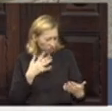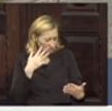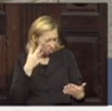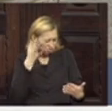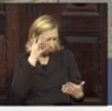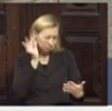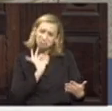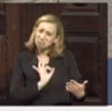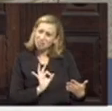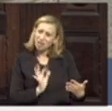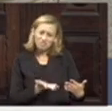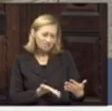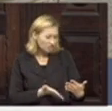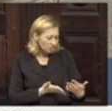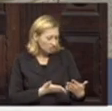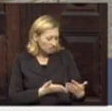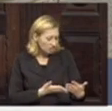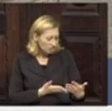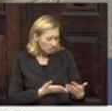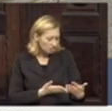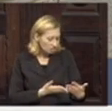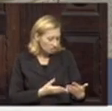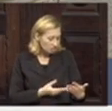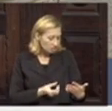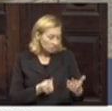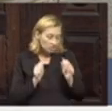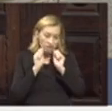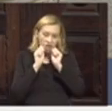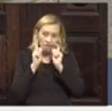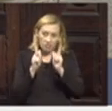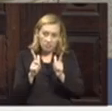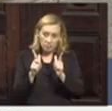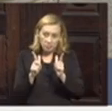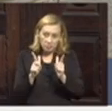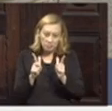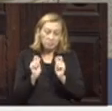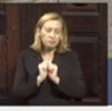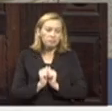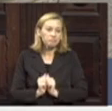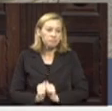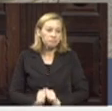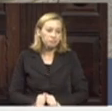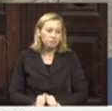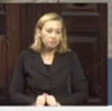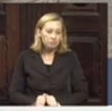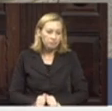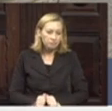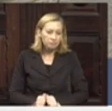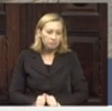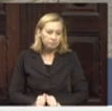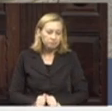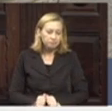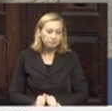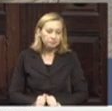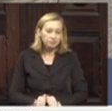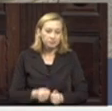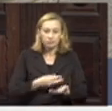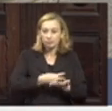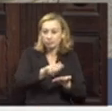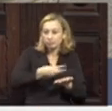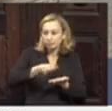Freixo. Presidente, primeiro, para quem não está assistindo, entender do que se trata. Nós, deputados,